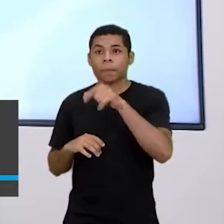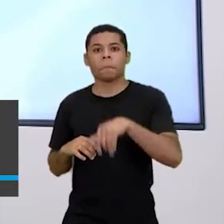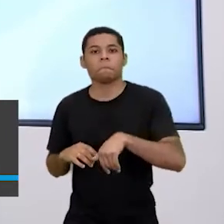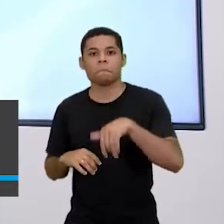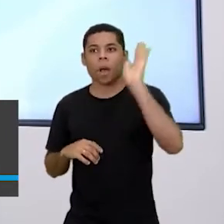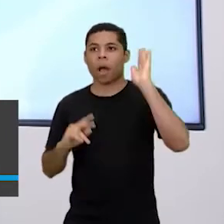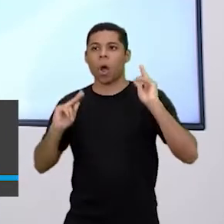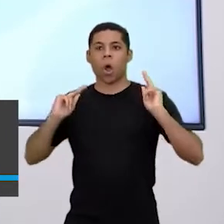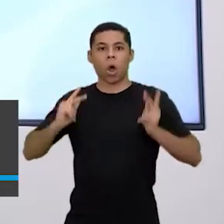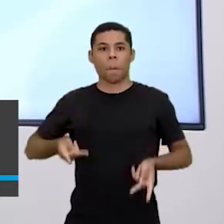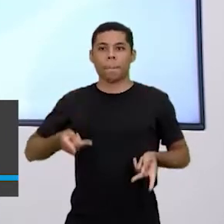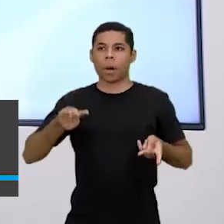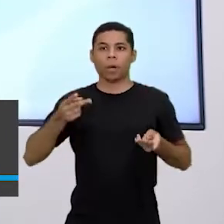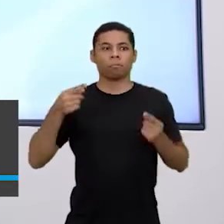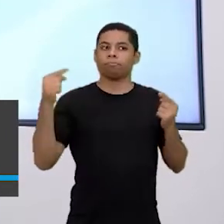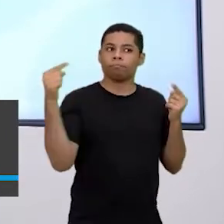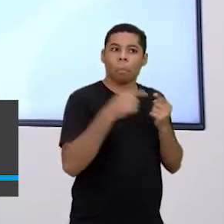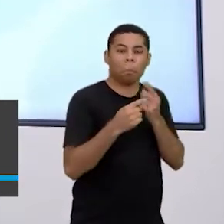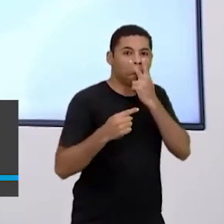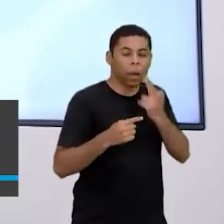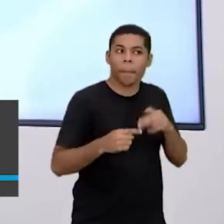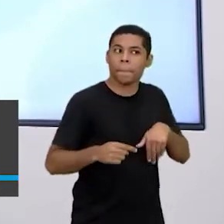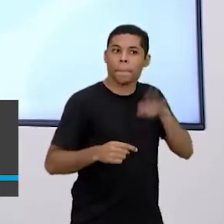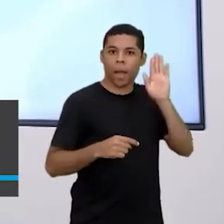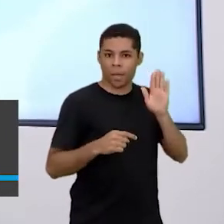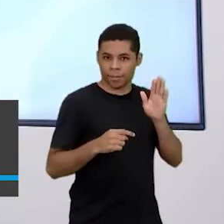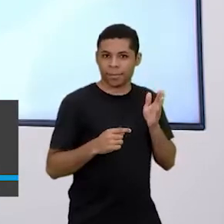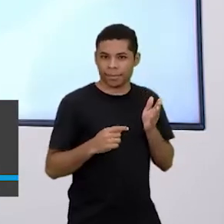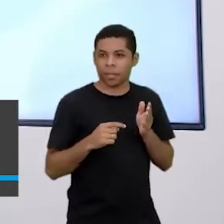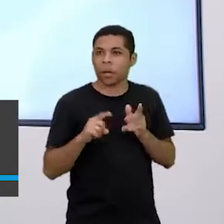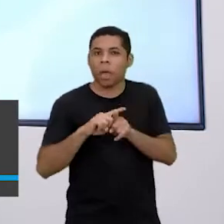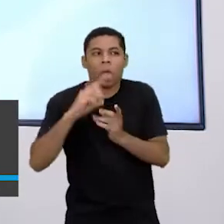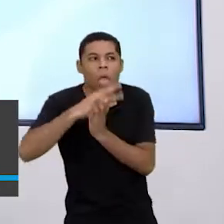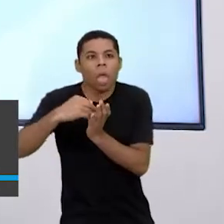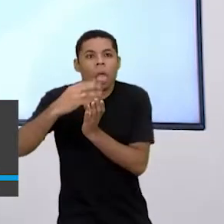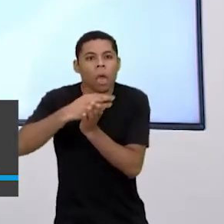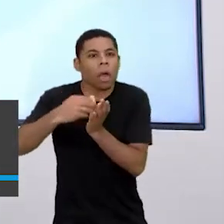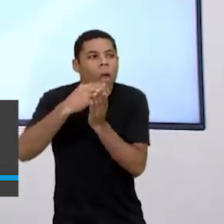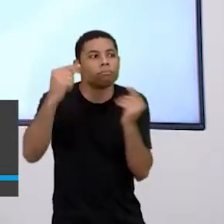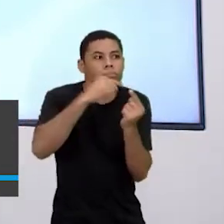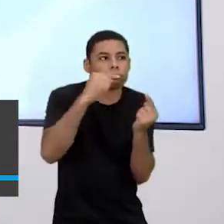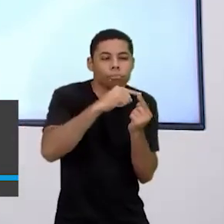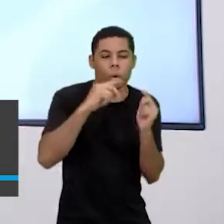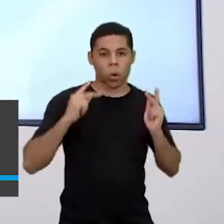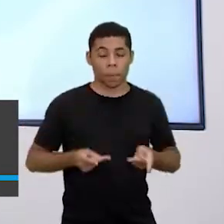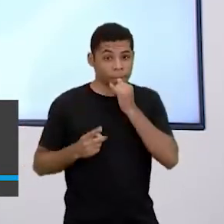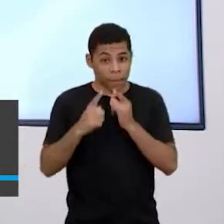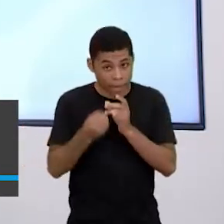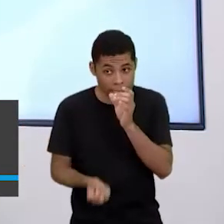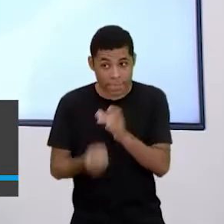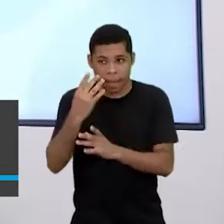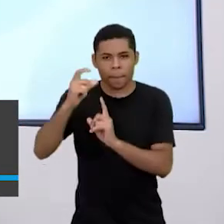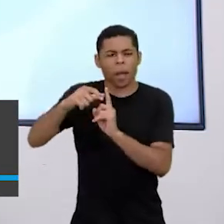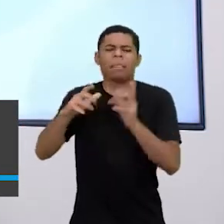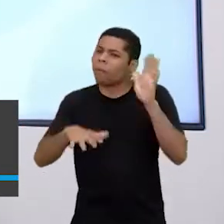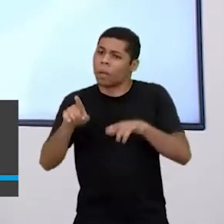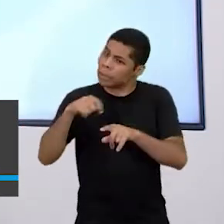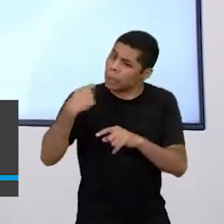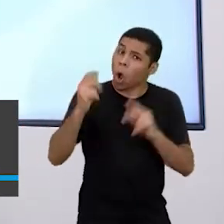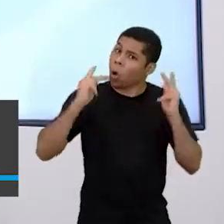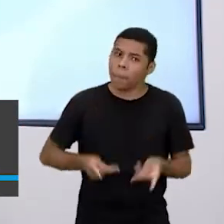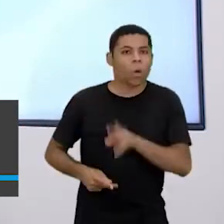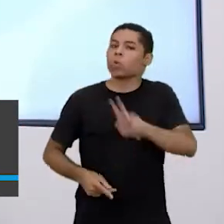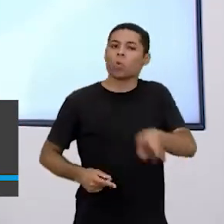humanos do que os próprios humanos. Então a gente pode parar para pensar sobre isso. Você cria um personagem, talvez ele não seja